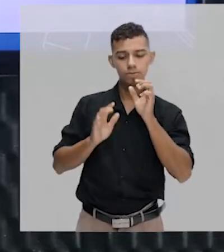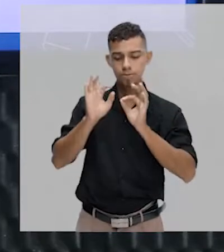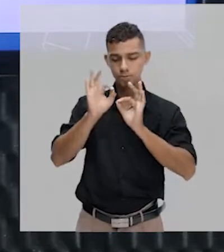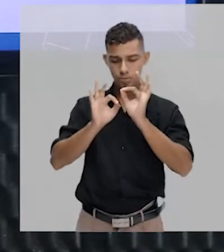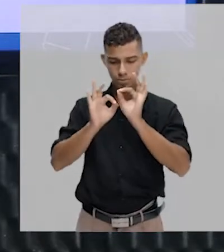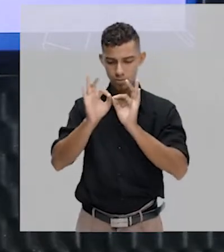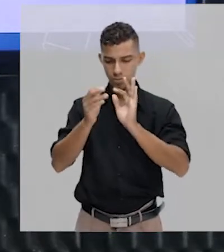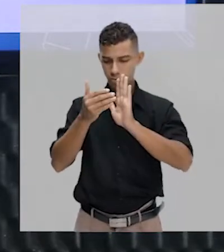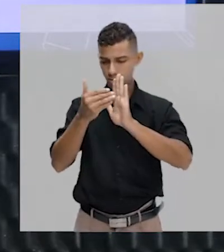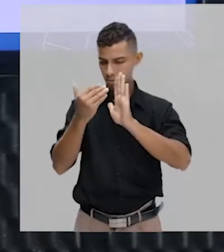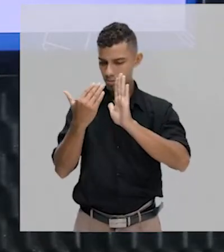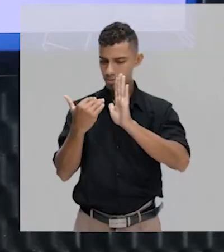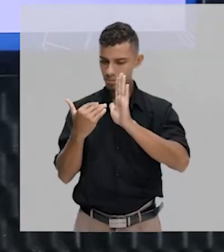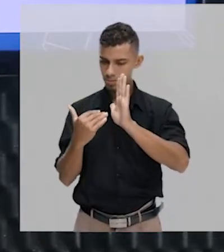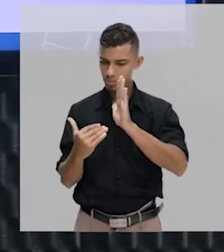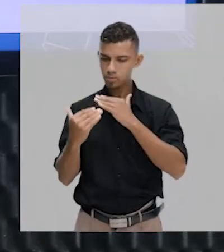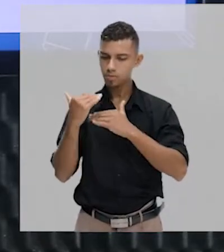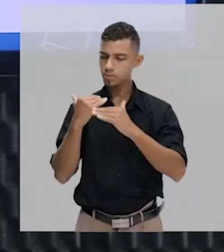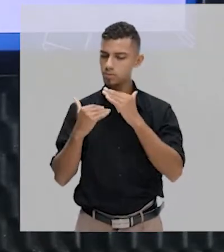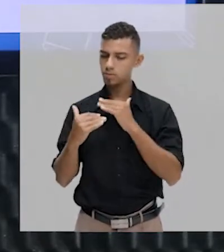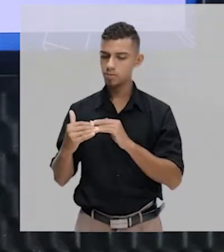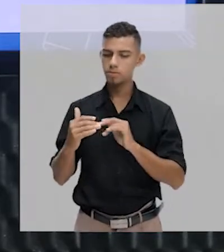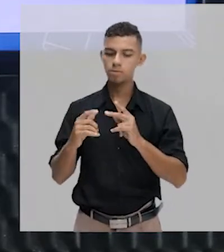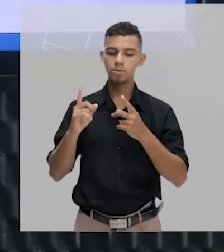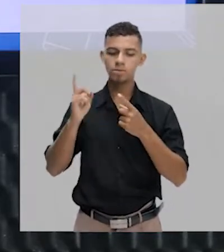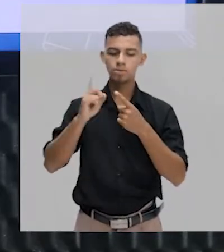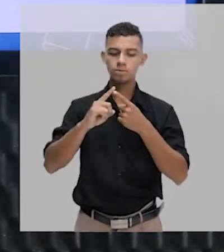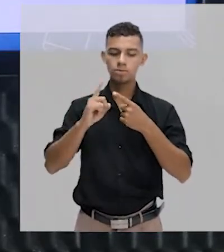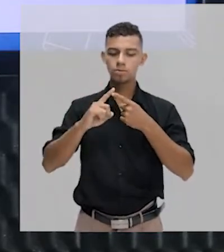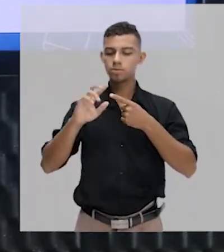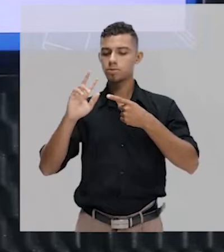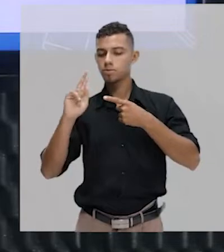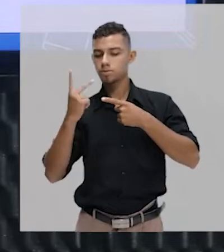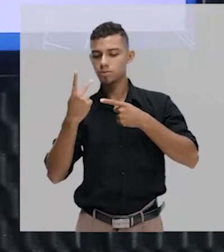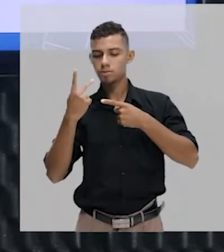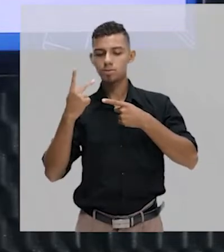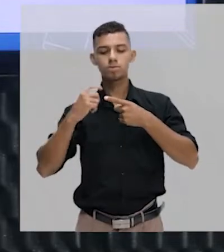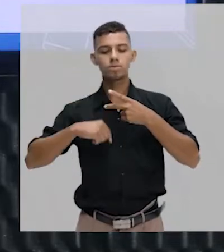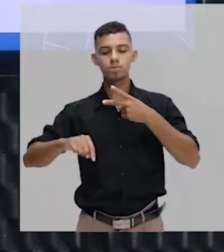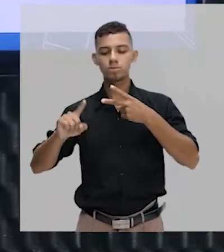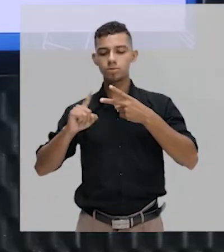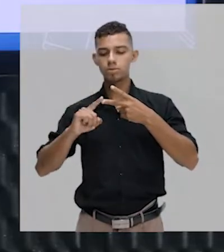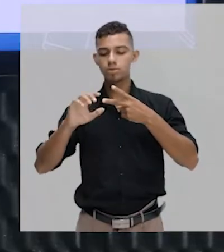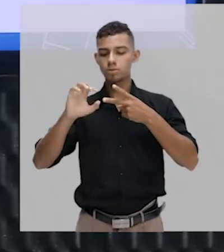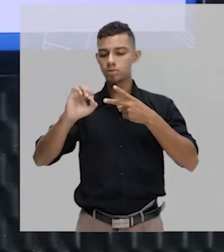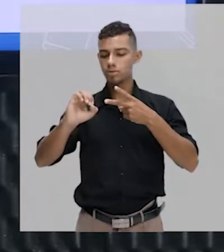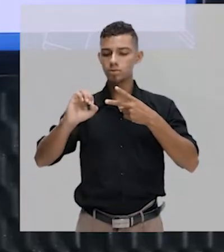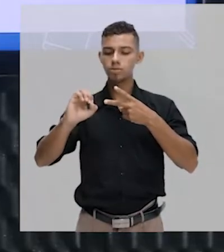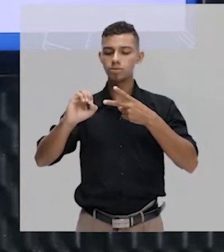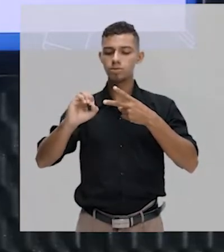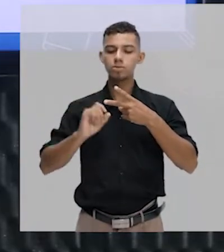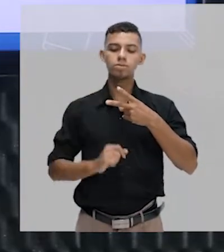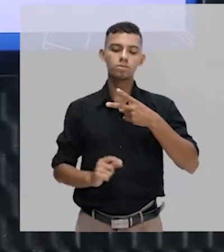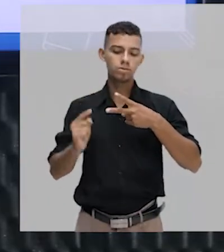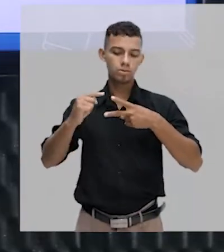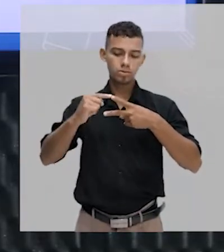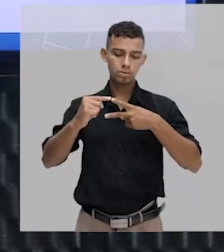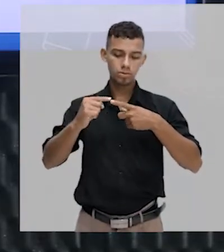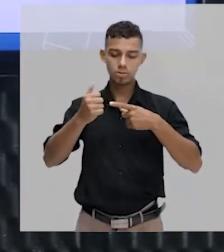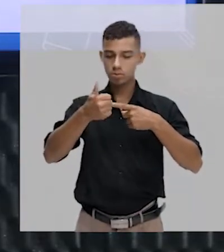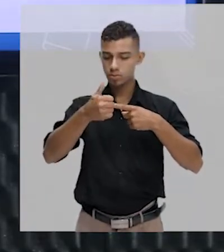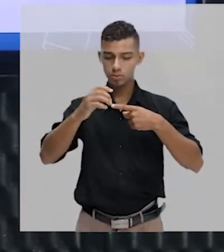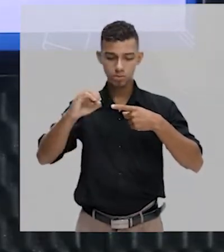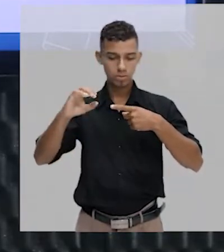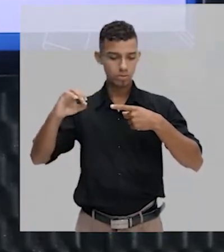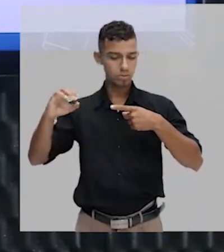decomposição, gerando hidrogênio e oxigênio, certo? Então, 100% de água ou